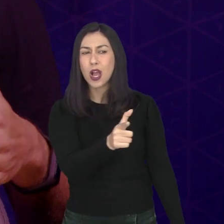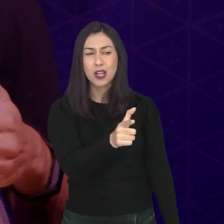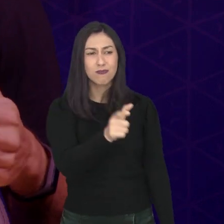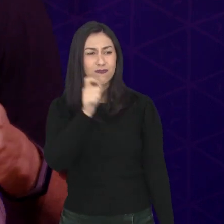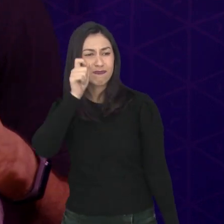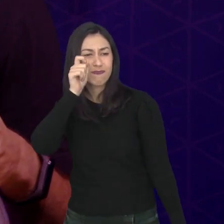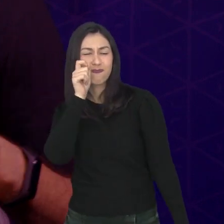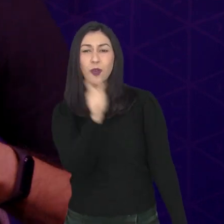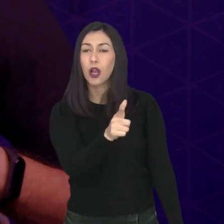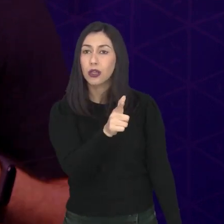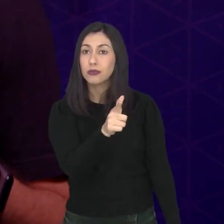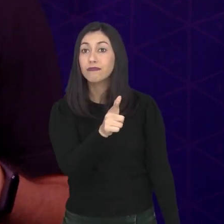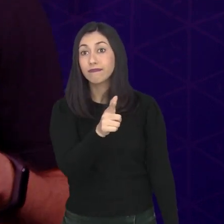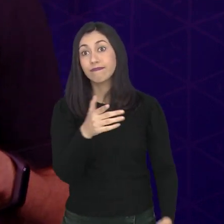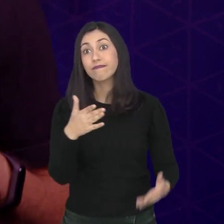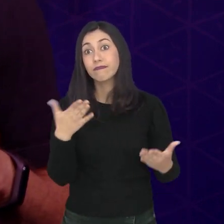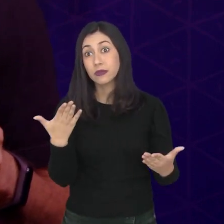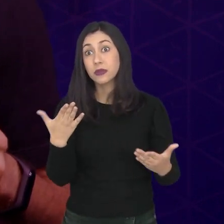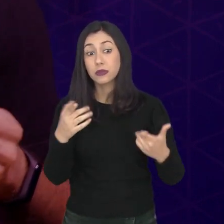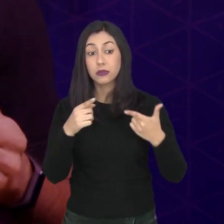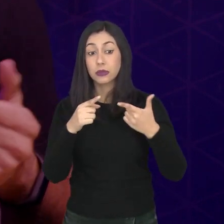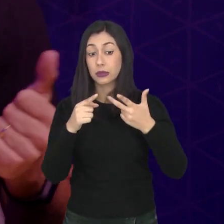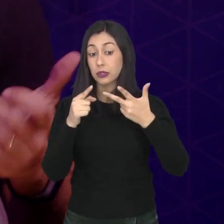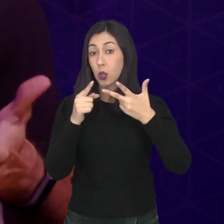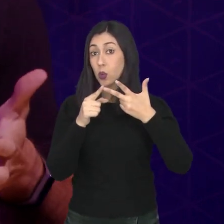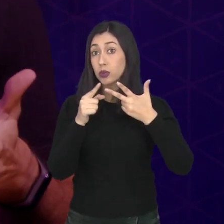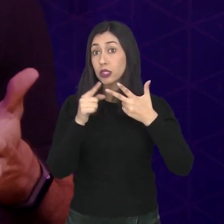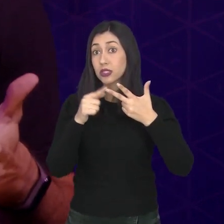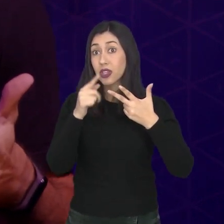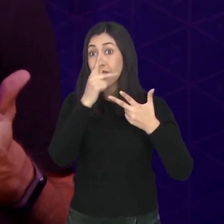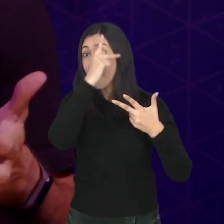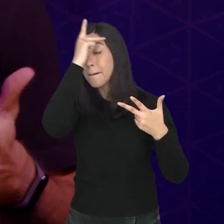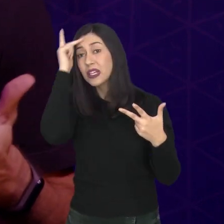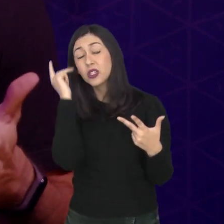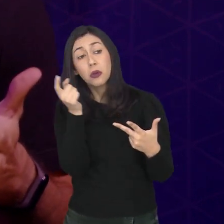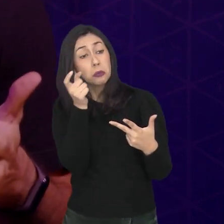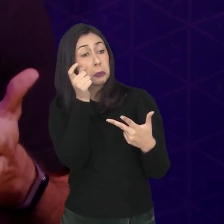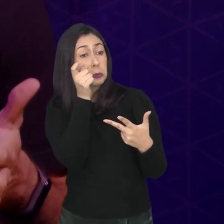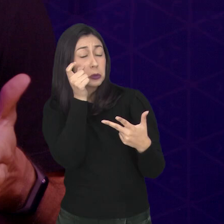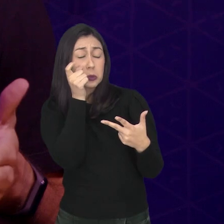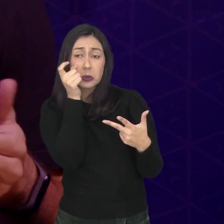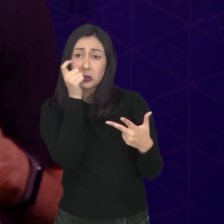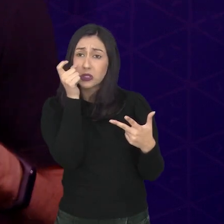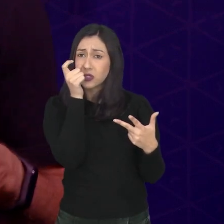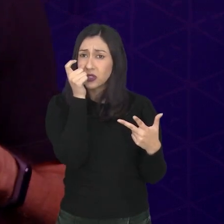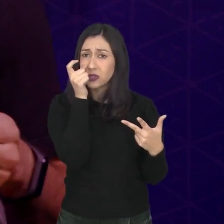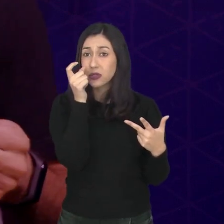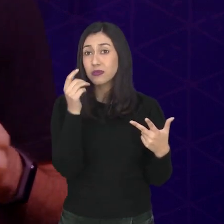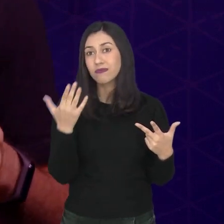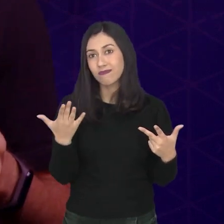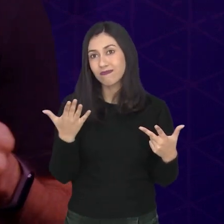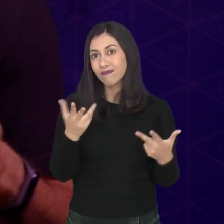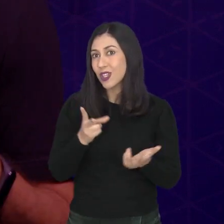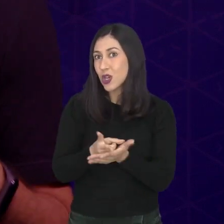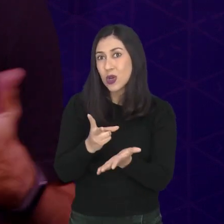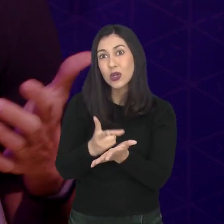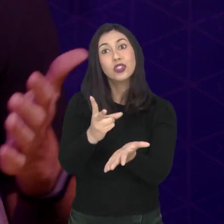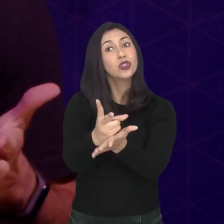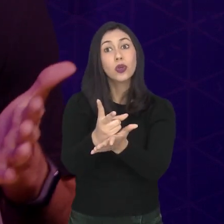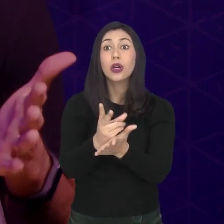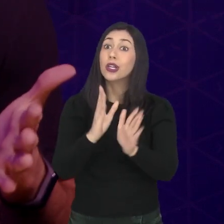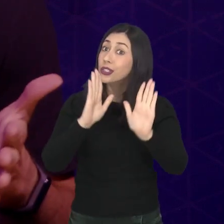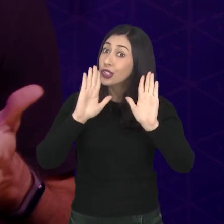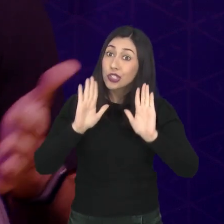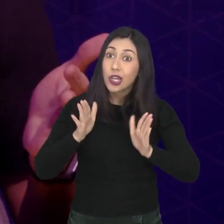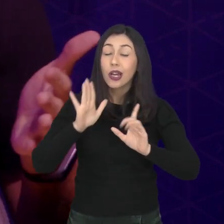ou fisicamente alguém, né? E tem pessoas olhando muitas dessas vezes. Se isso se perpetua por muito tempo,